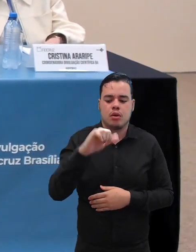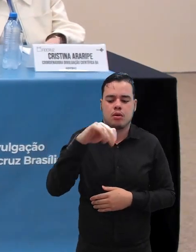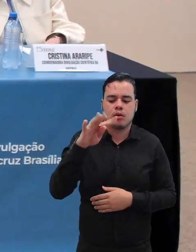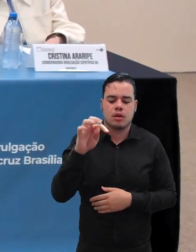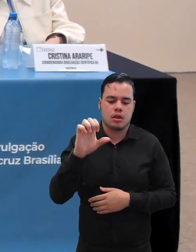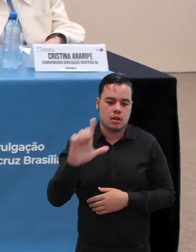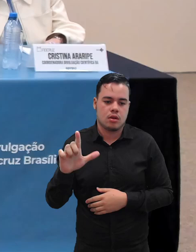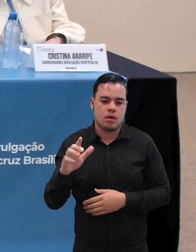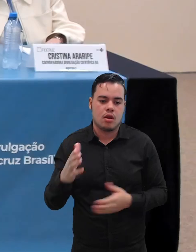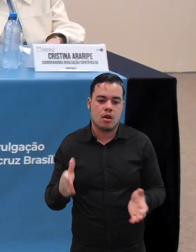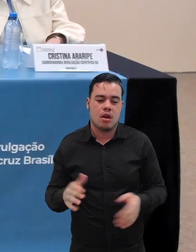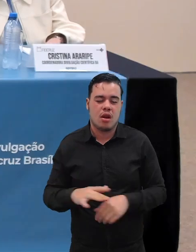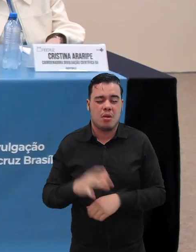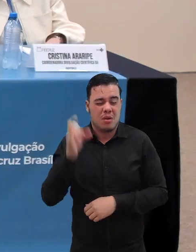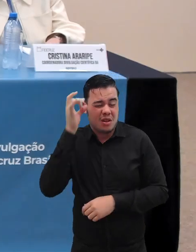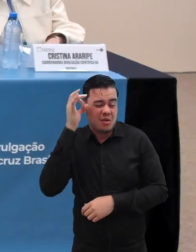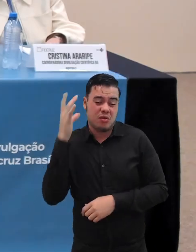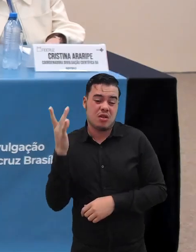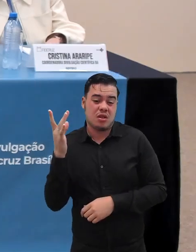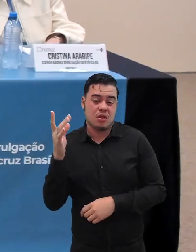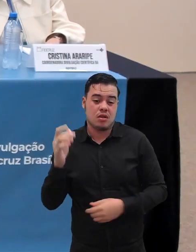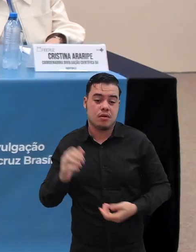fácil fazer